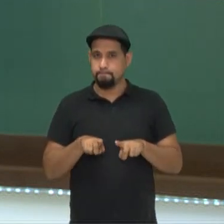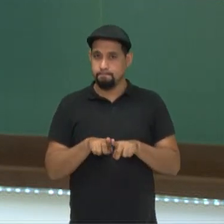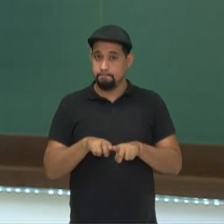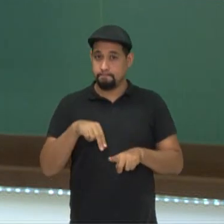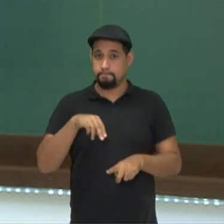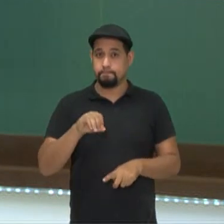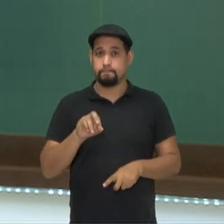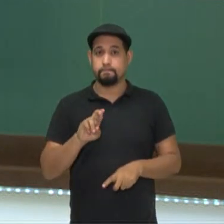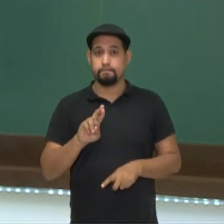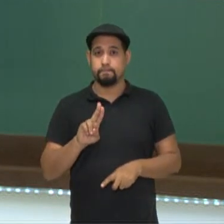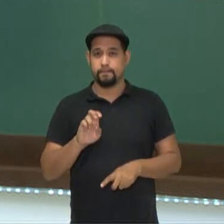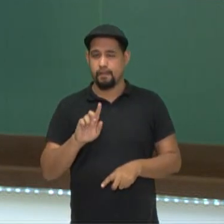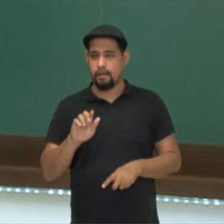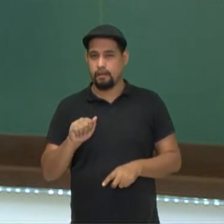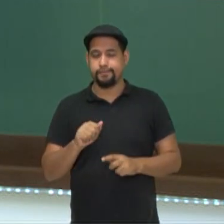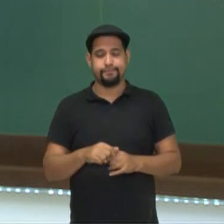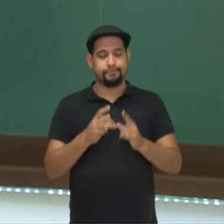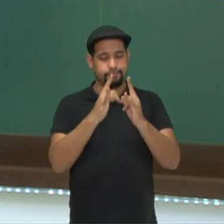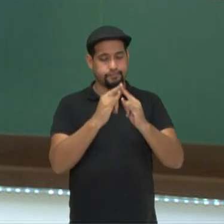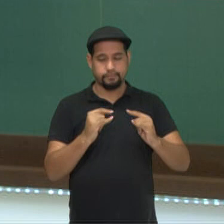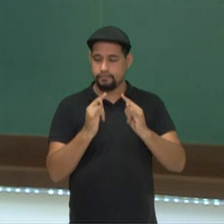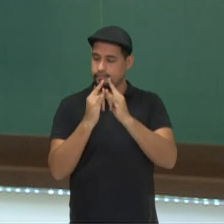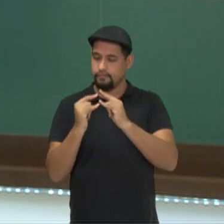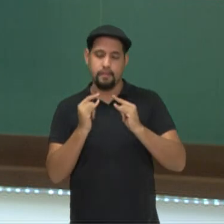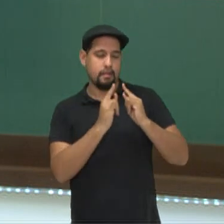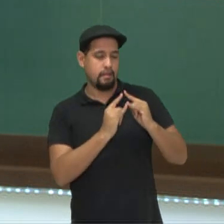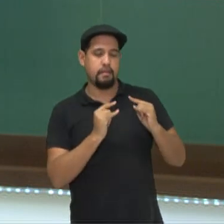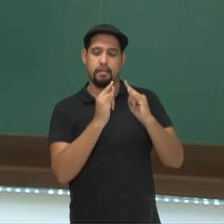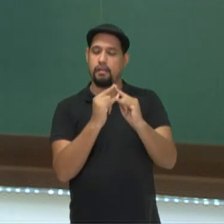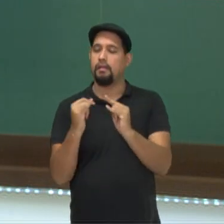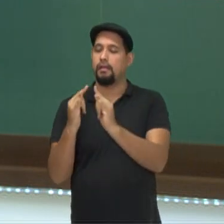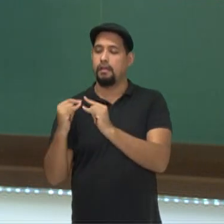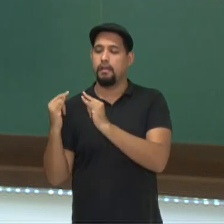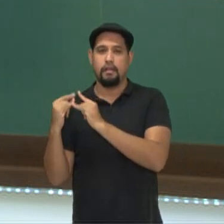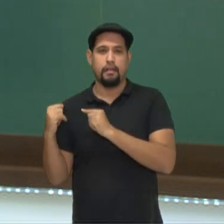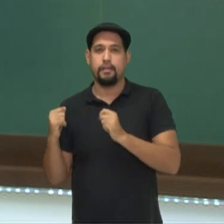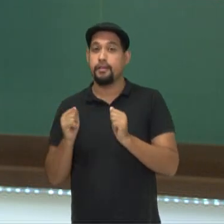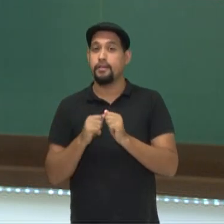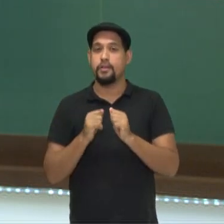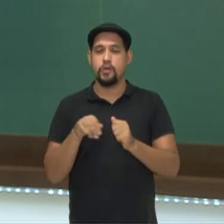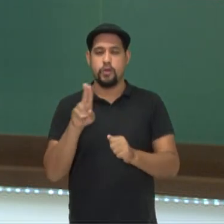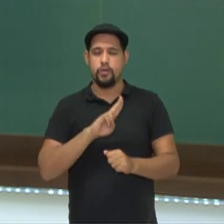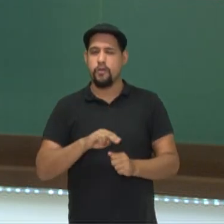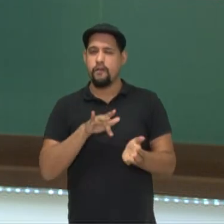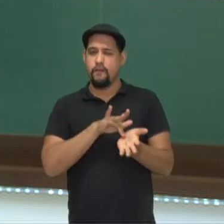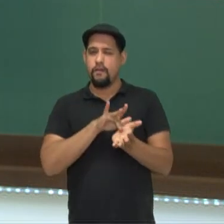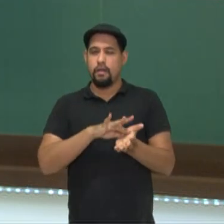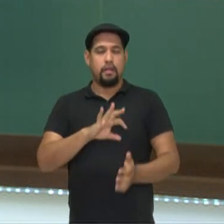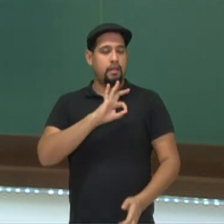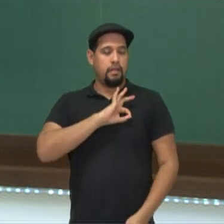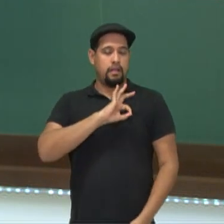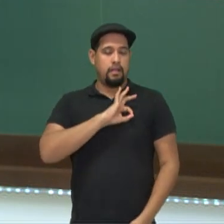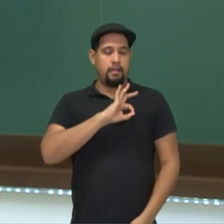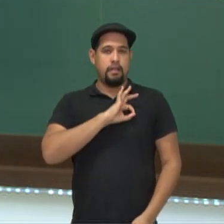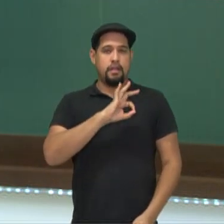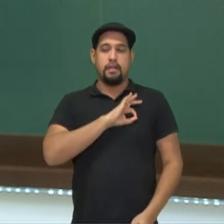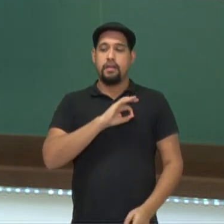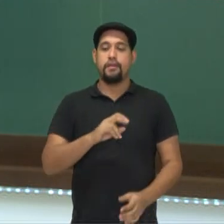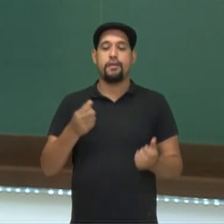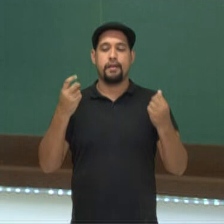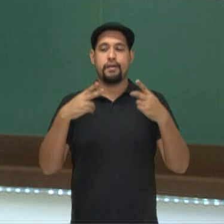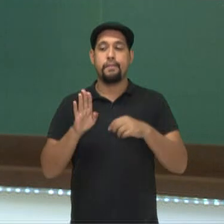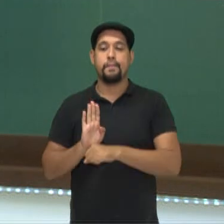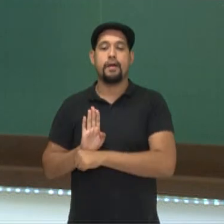Noruega estavam acampados. Ele foi até lá, vestido de policial, falando que estava ali para